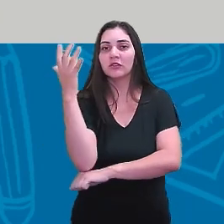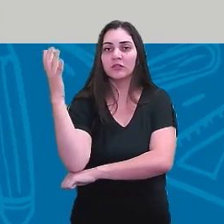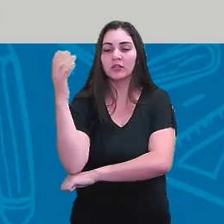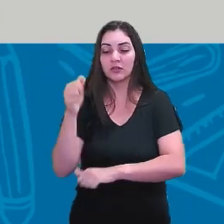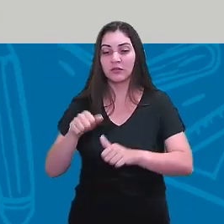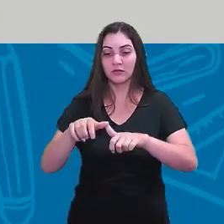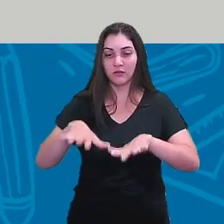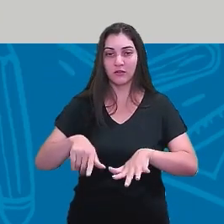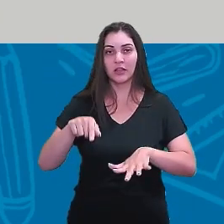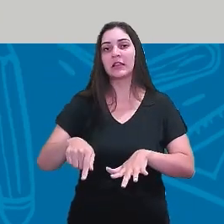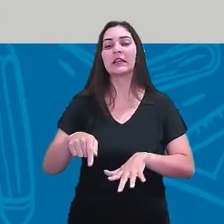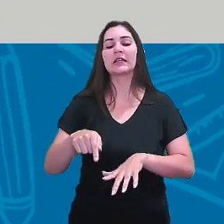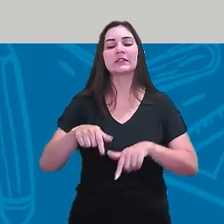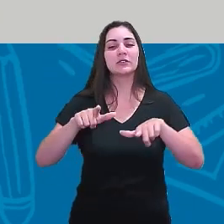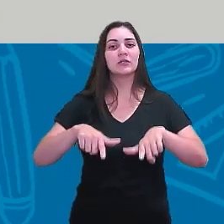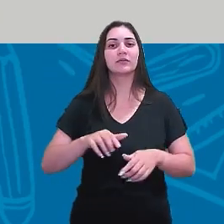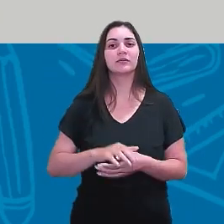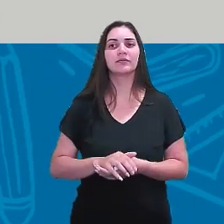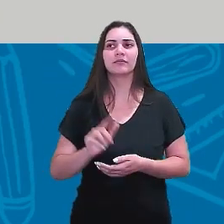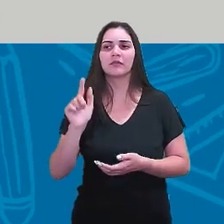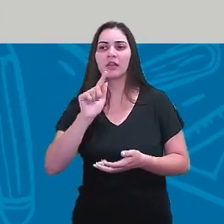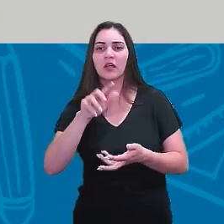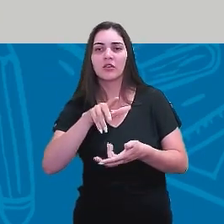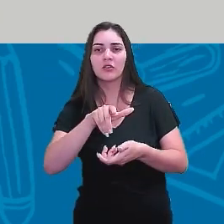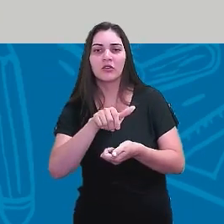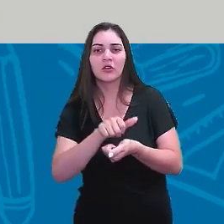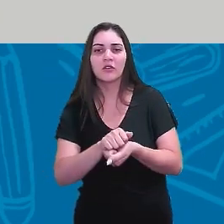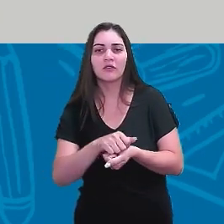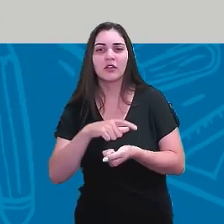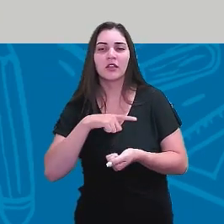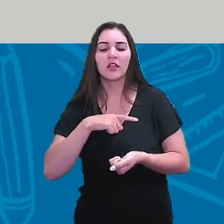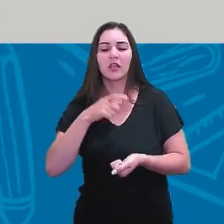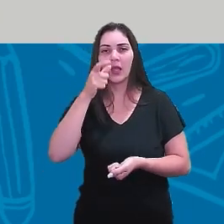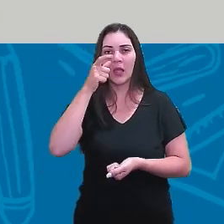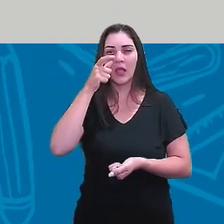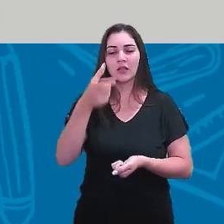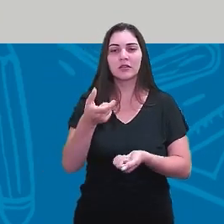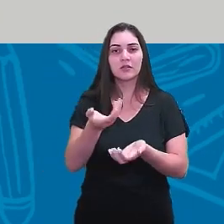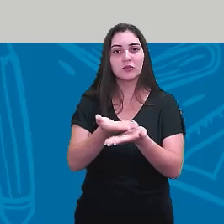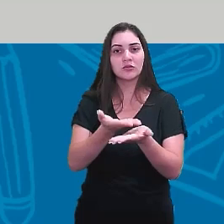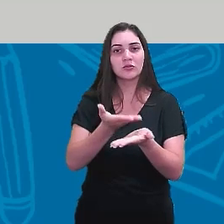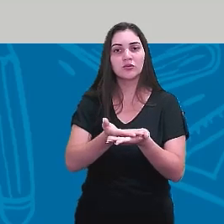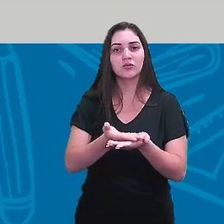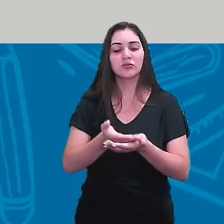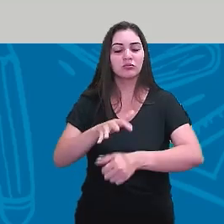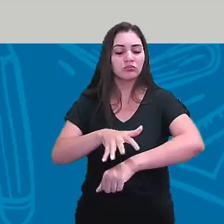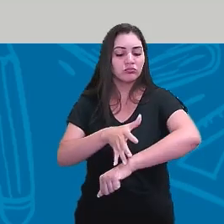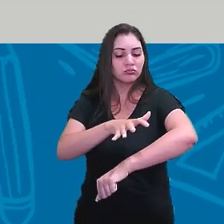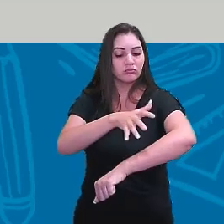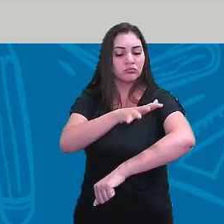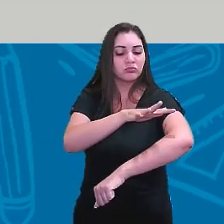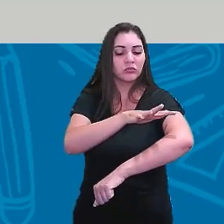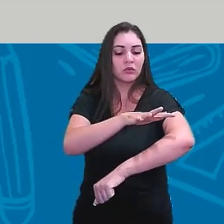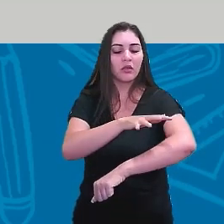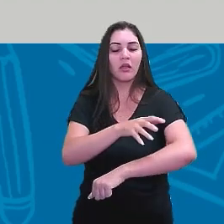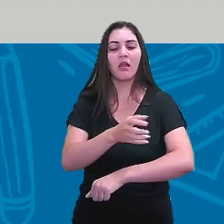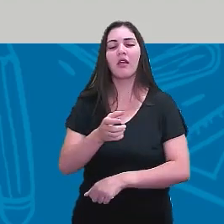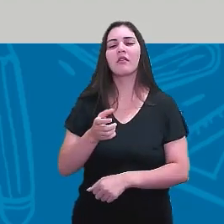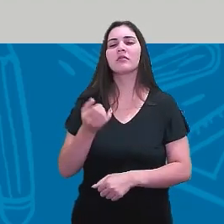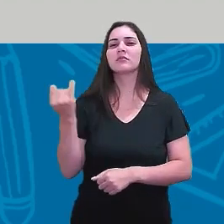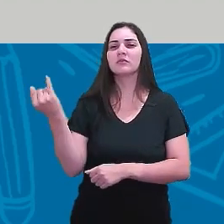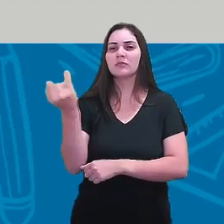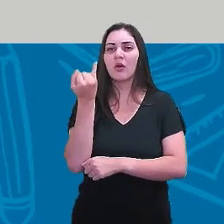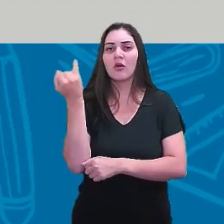A geografia demonstra muito interesse no estudo do relevo. Isso ocorre porque esse elemento é importante para